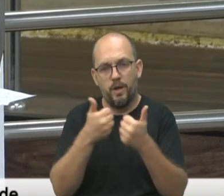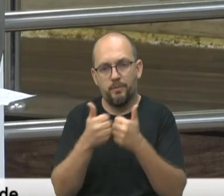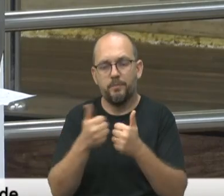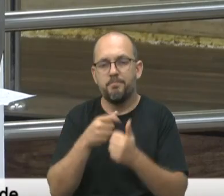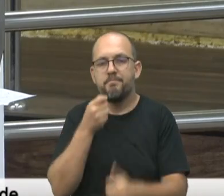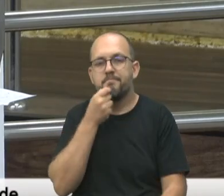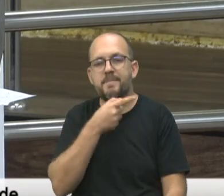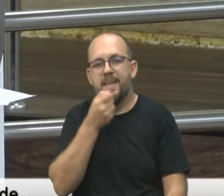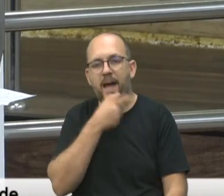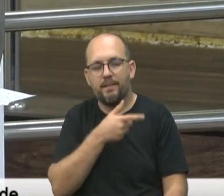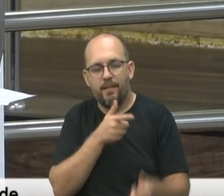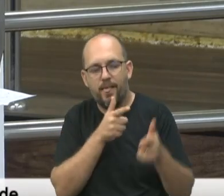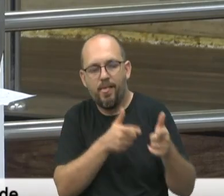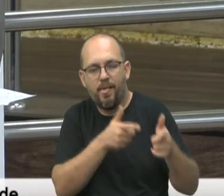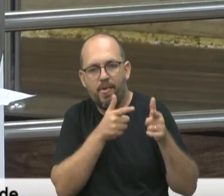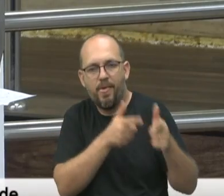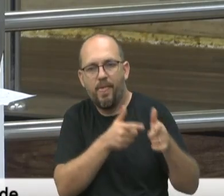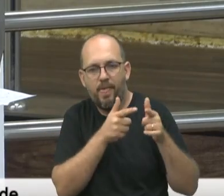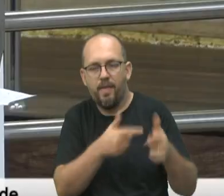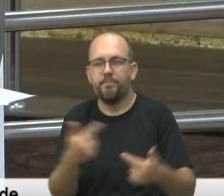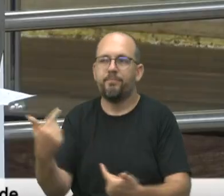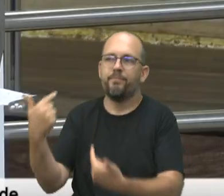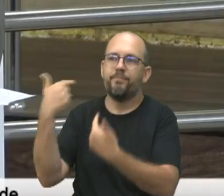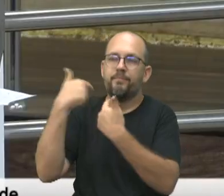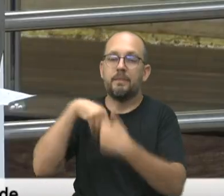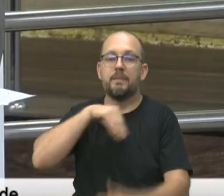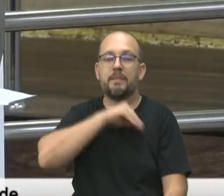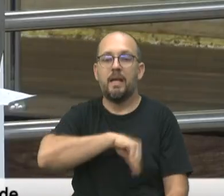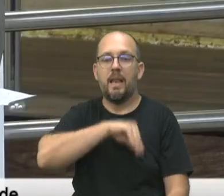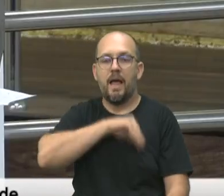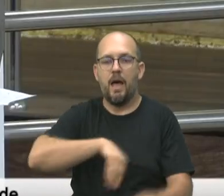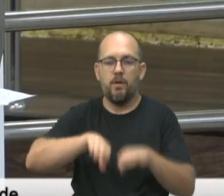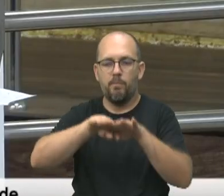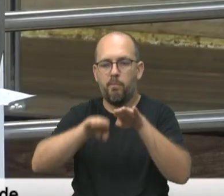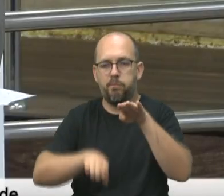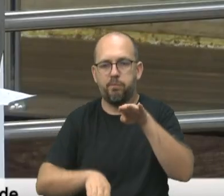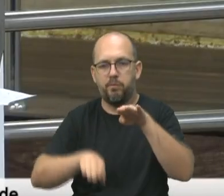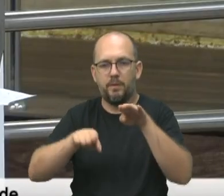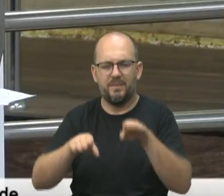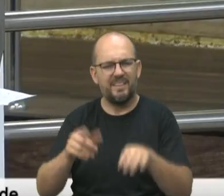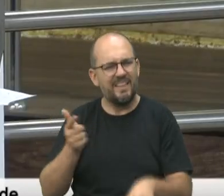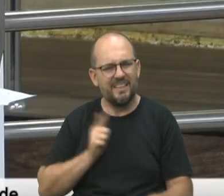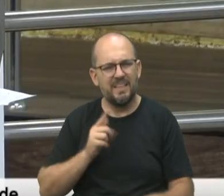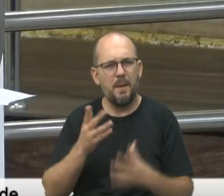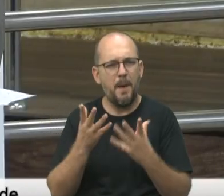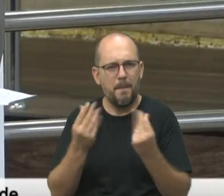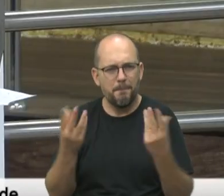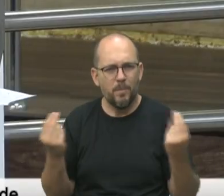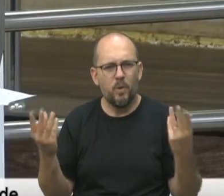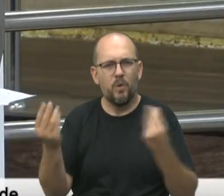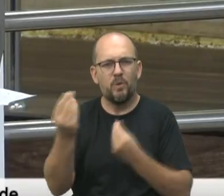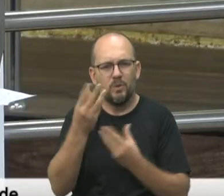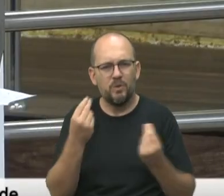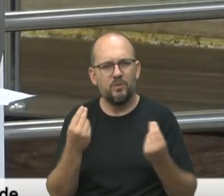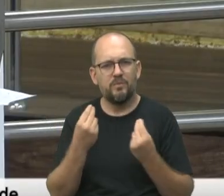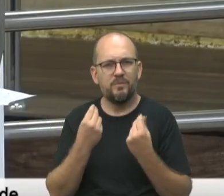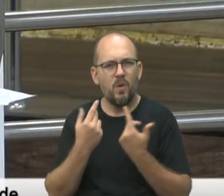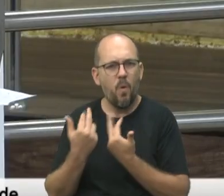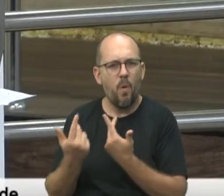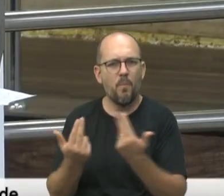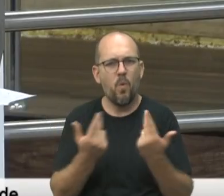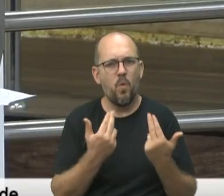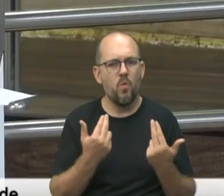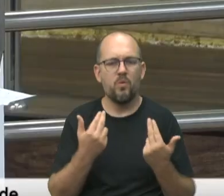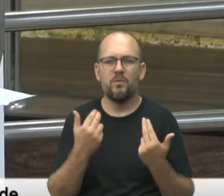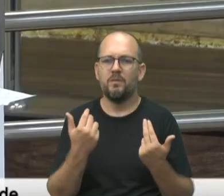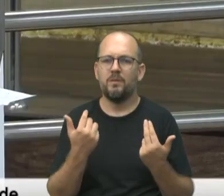piada jocosa, sofremos com a desigualdade salarial. Então, se a gente tem tanto em comum, eu não acho que a gente tem